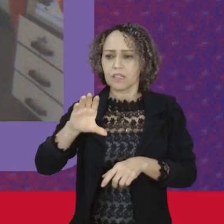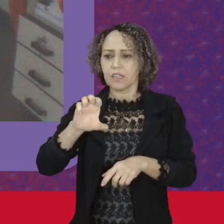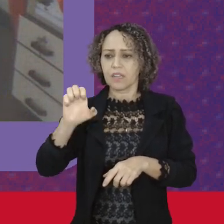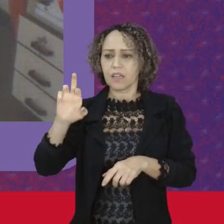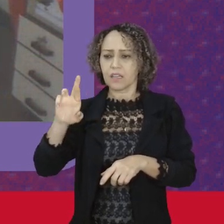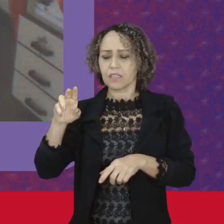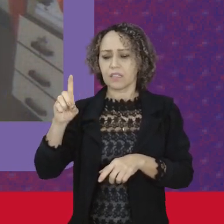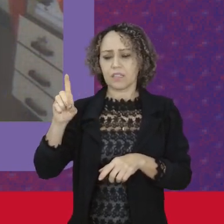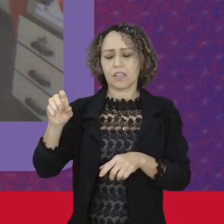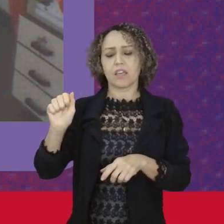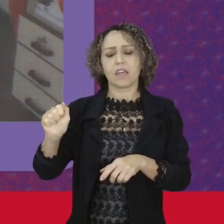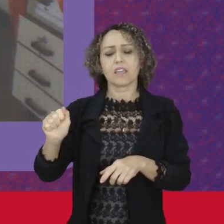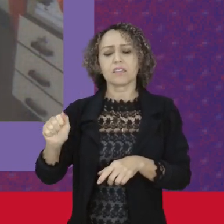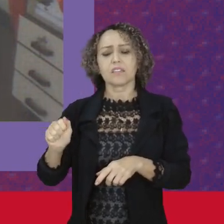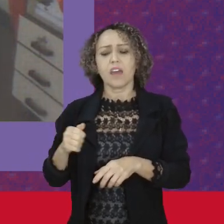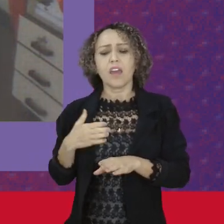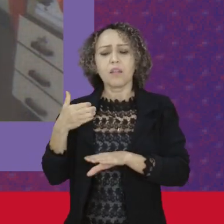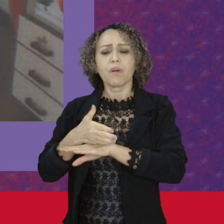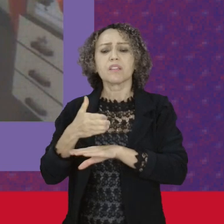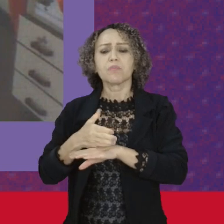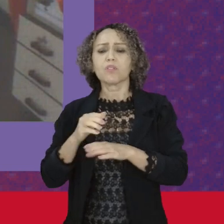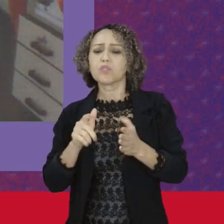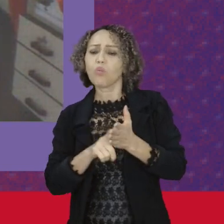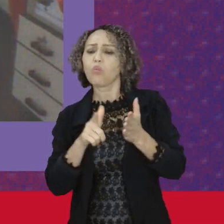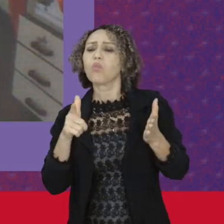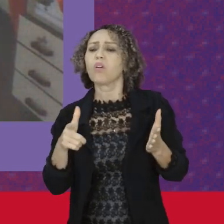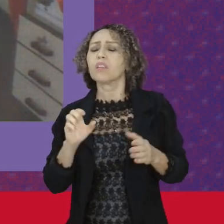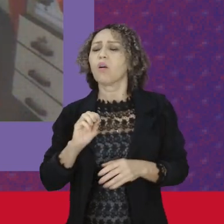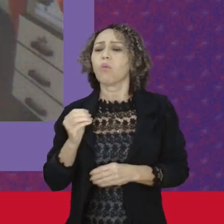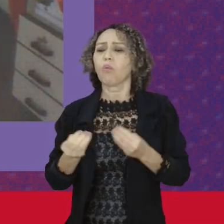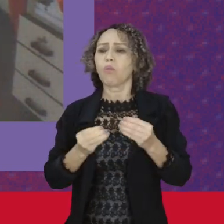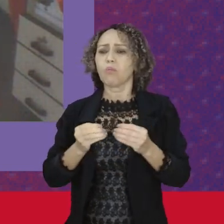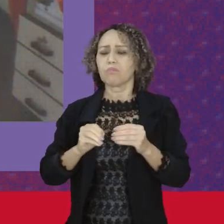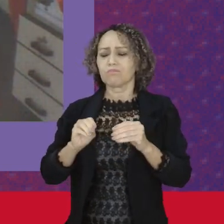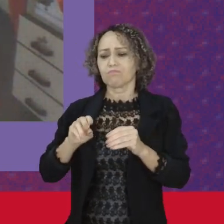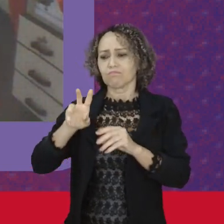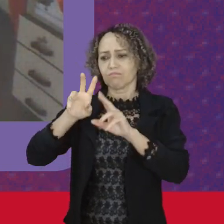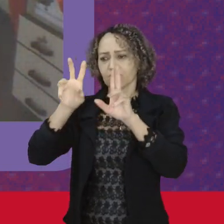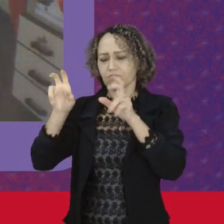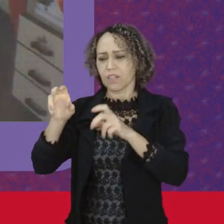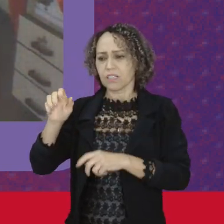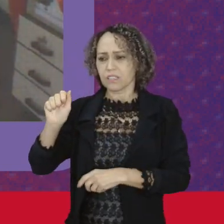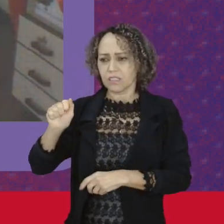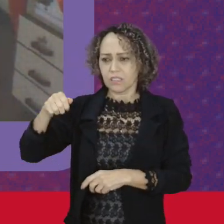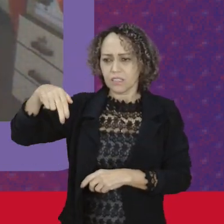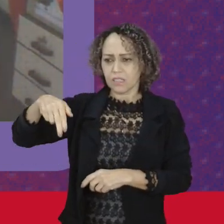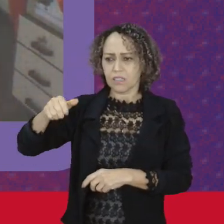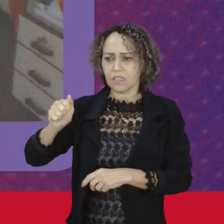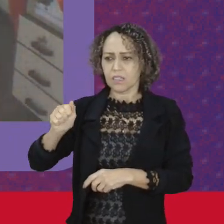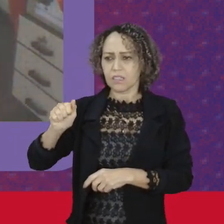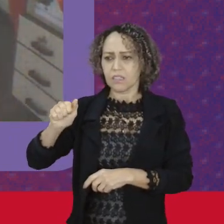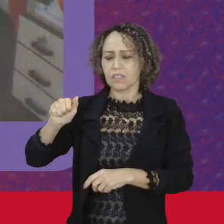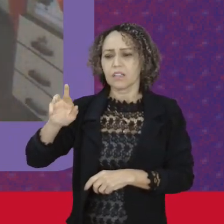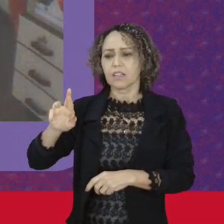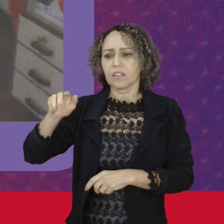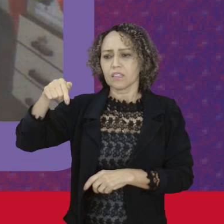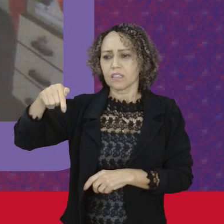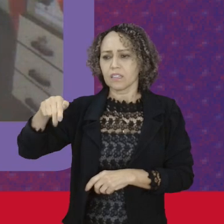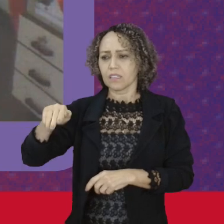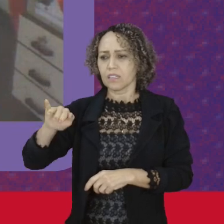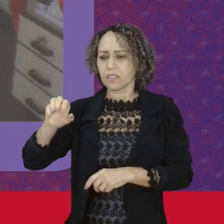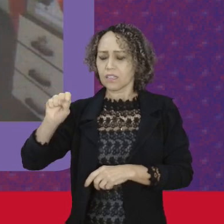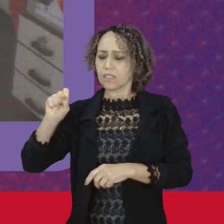né? Mas ela que vai trazer a questão da creche com muita força, né? E eu, como sou da creche, sou uma crecheira, então eu